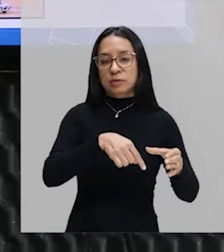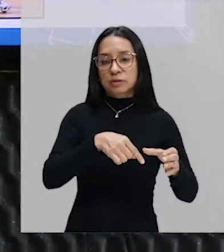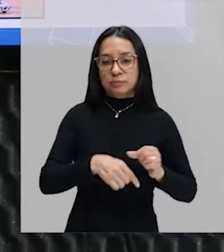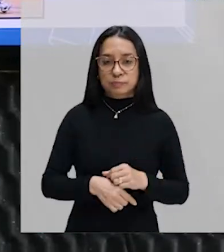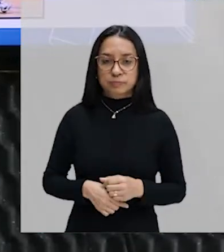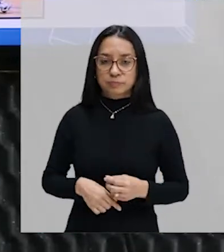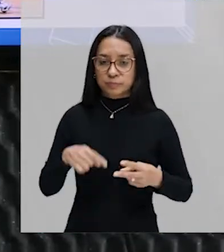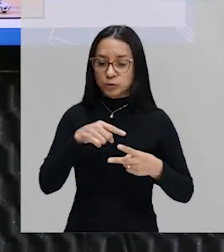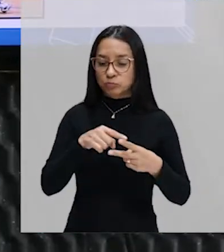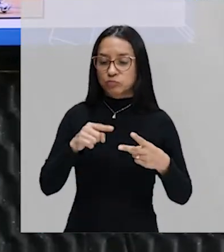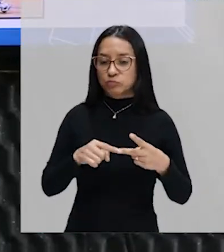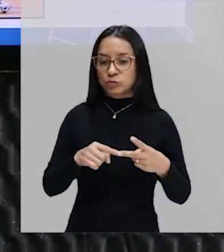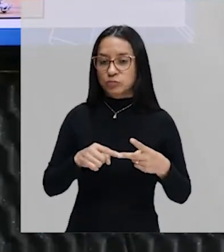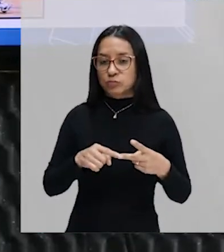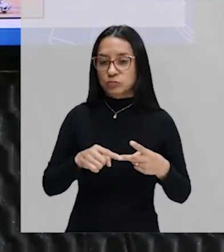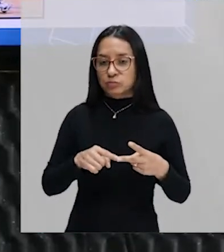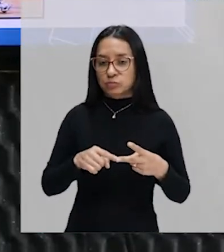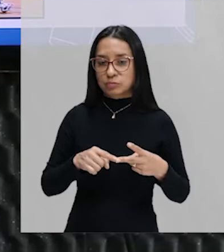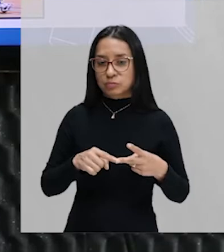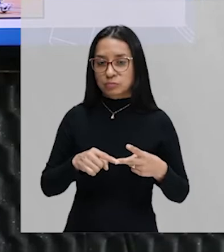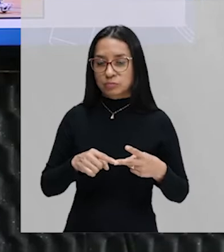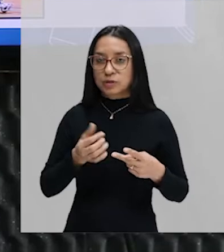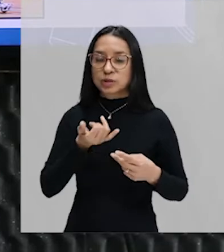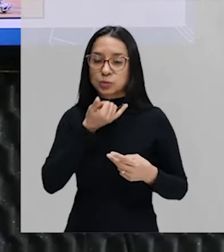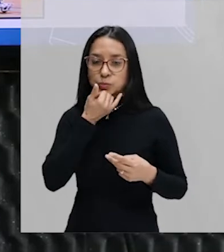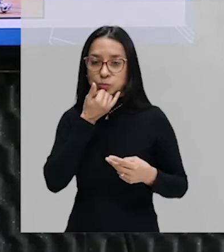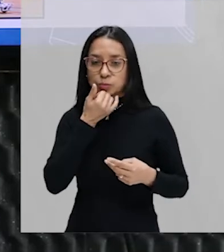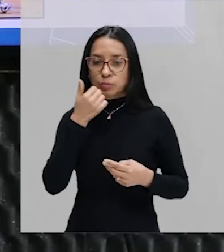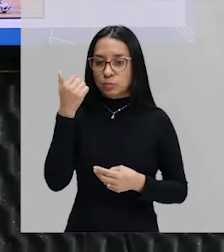impulsões. É uma regra que é típica do